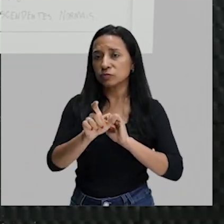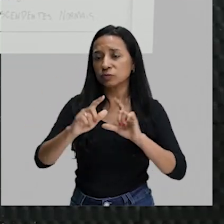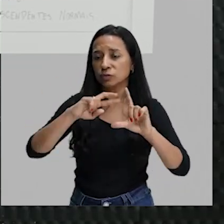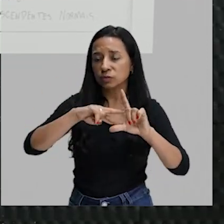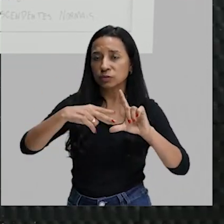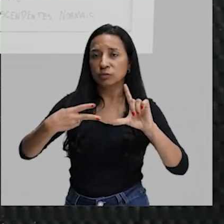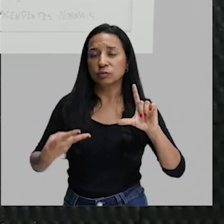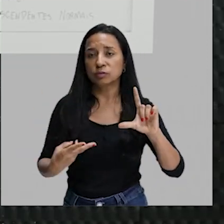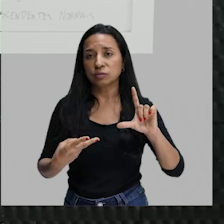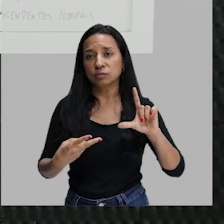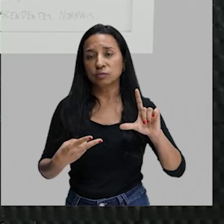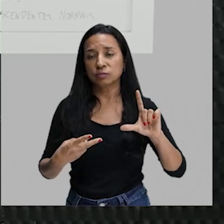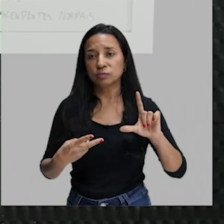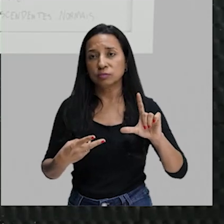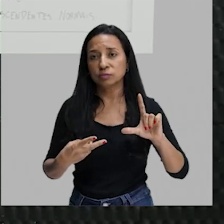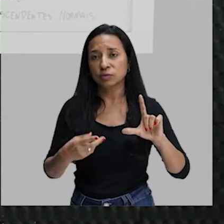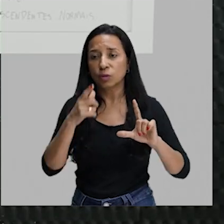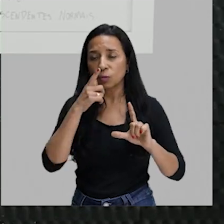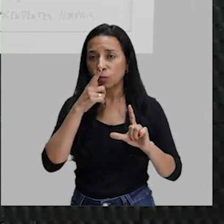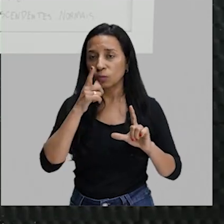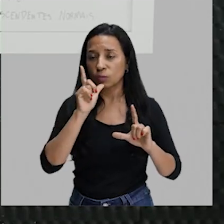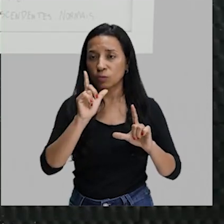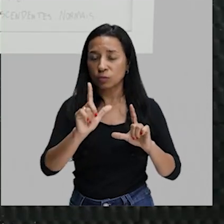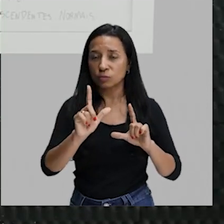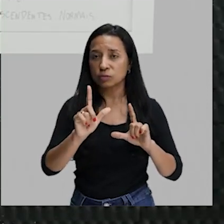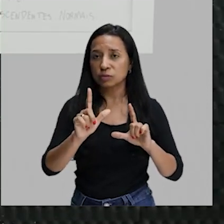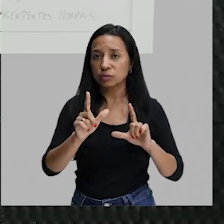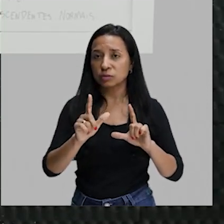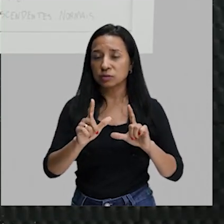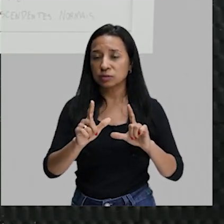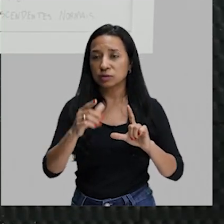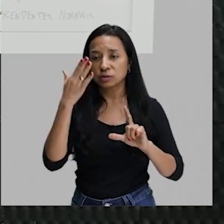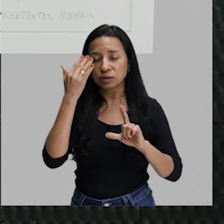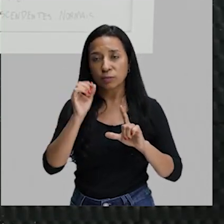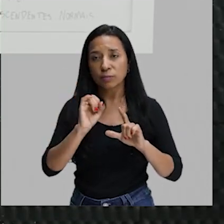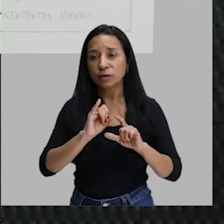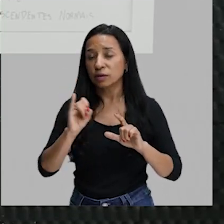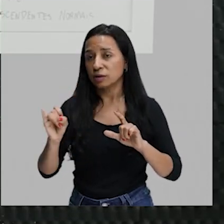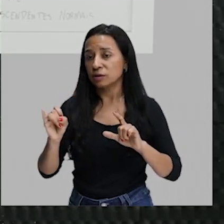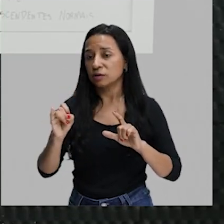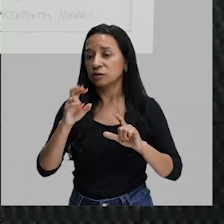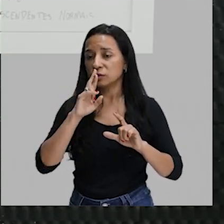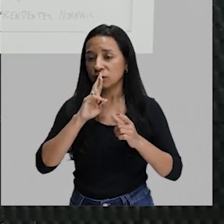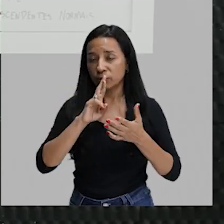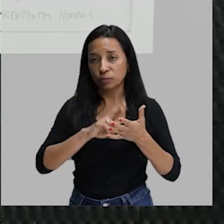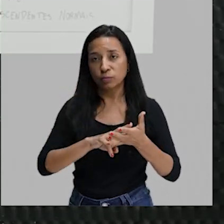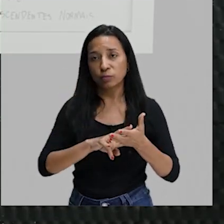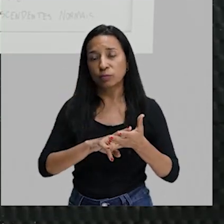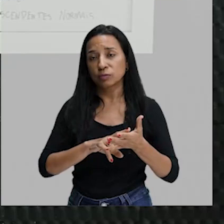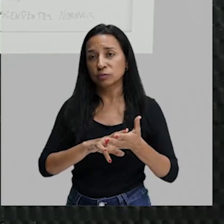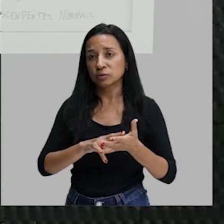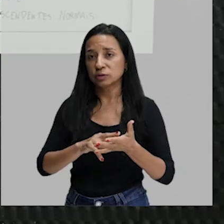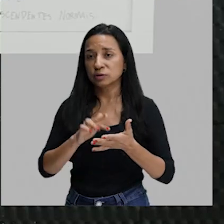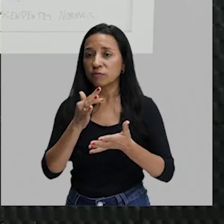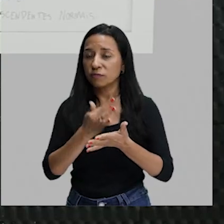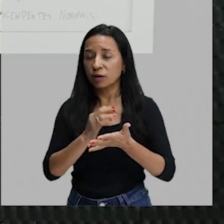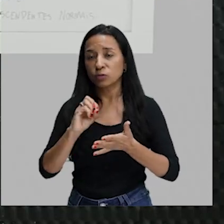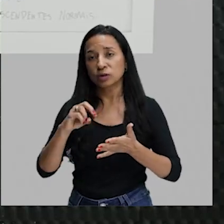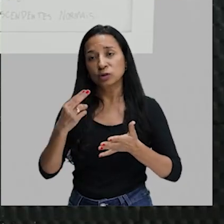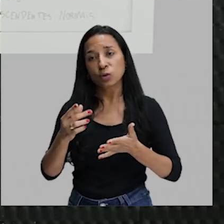heredograma. Então a gente vai, para a gente conseguir dizer se essas alternativas são verdadeiras ou falsas, a gente tem que